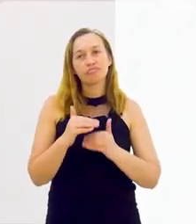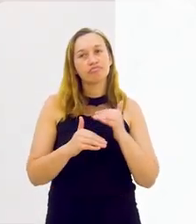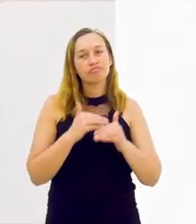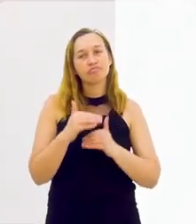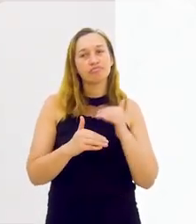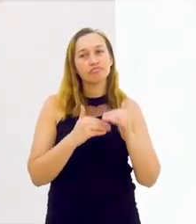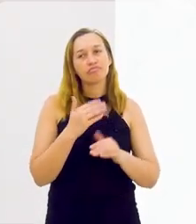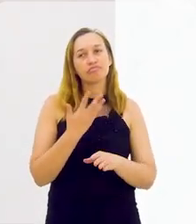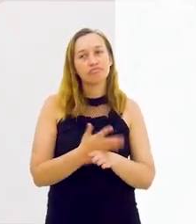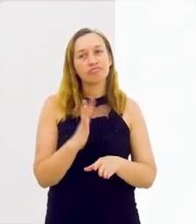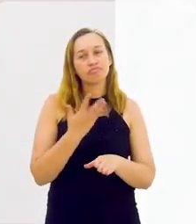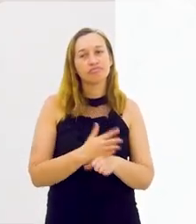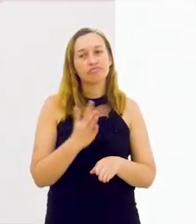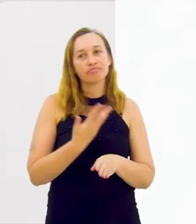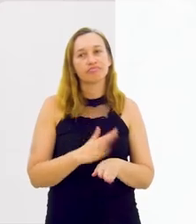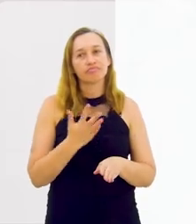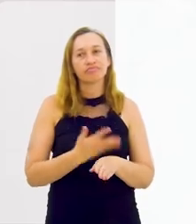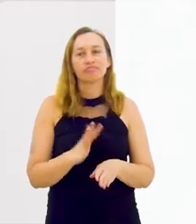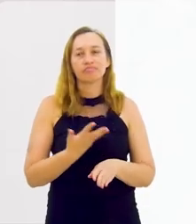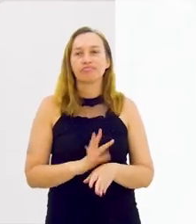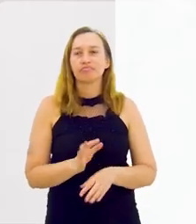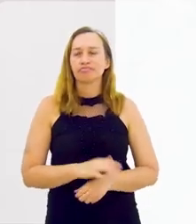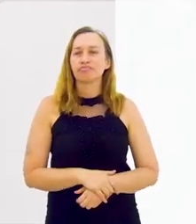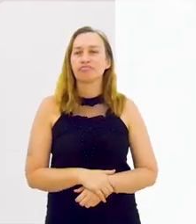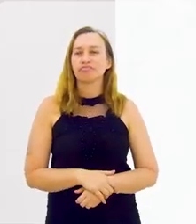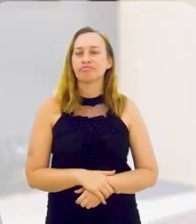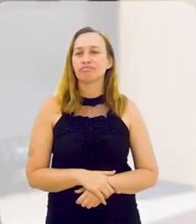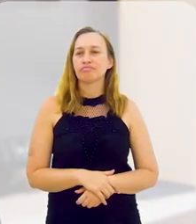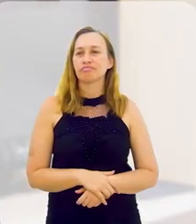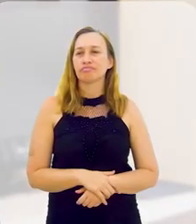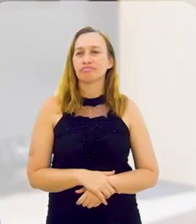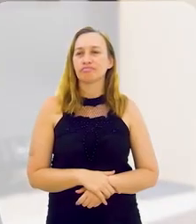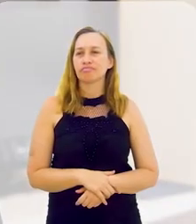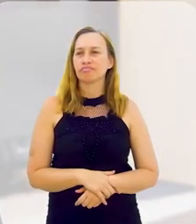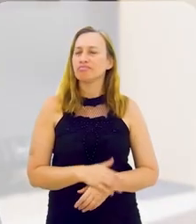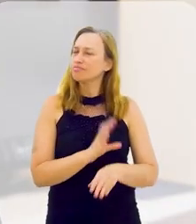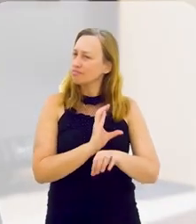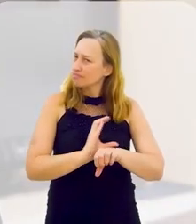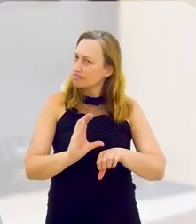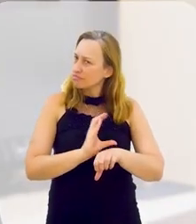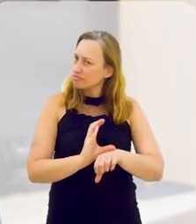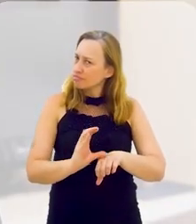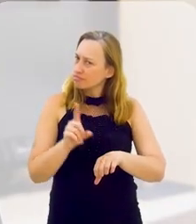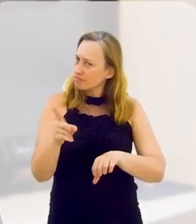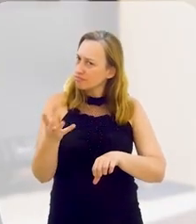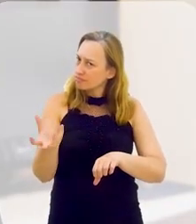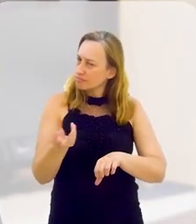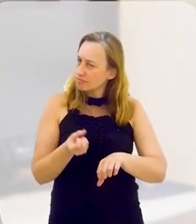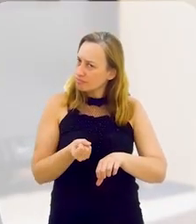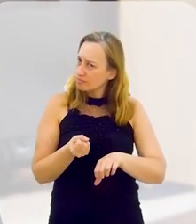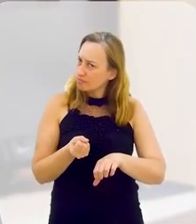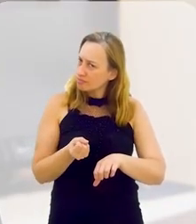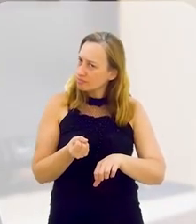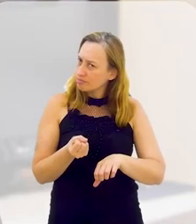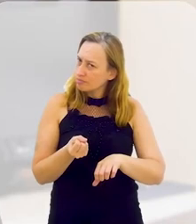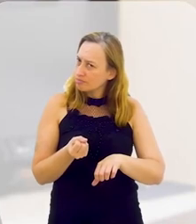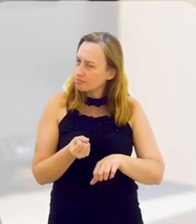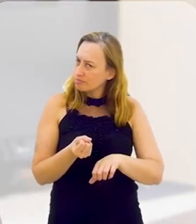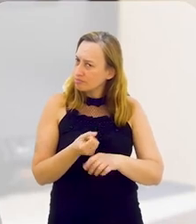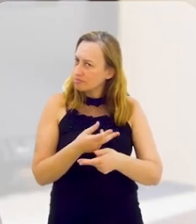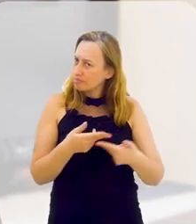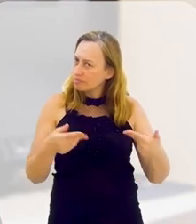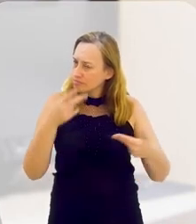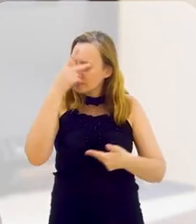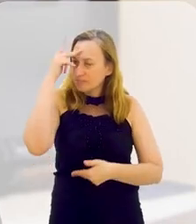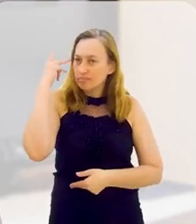e desenvolver prática, prática, prática, prática. Prática. Mas no curso você recebe, nos seus cursos